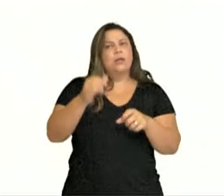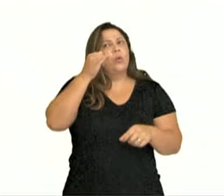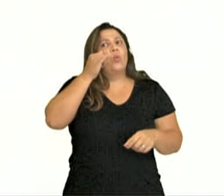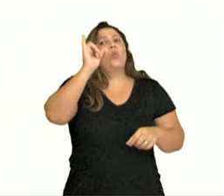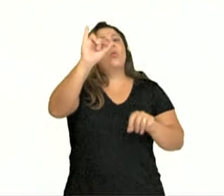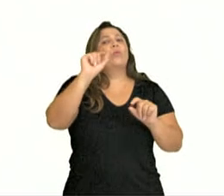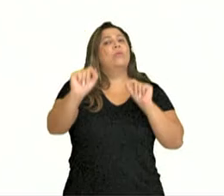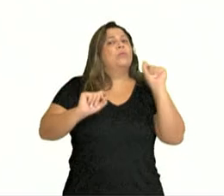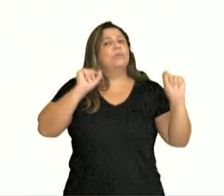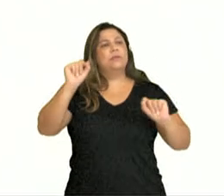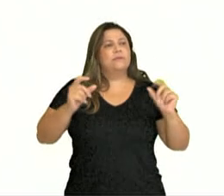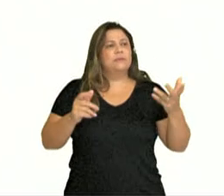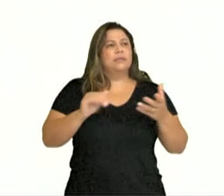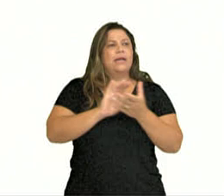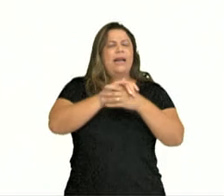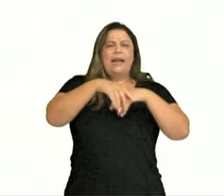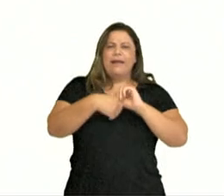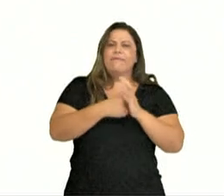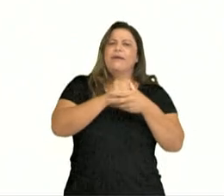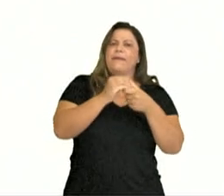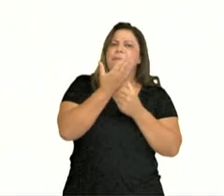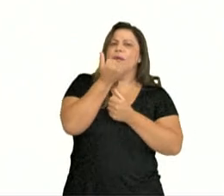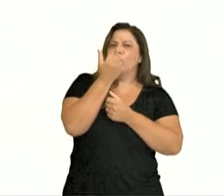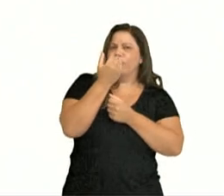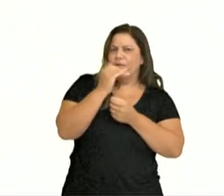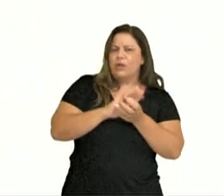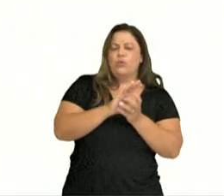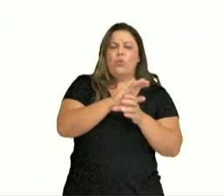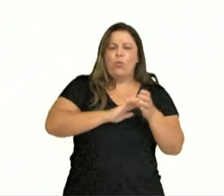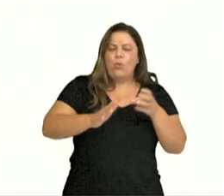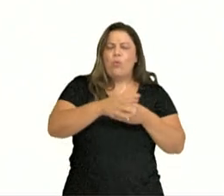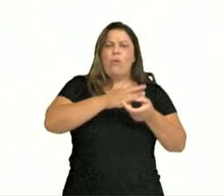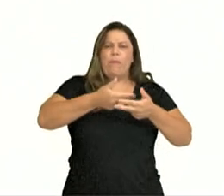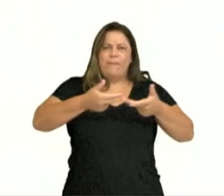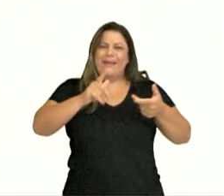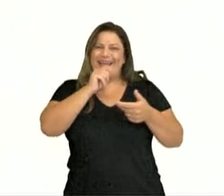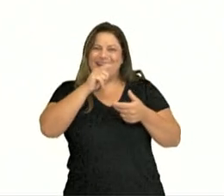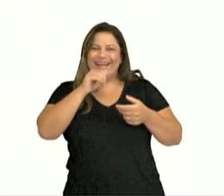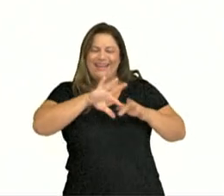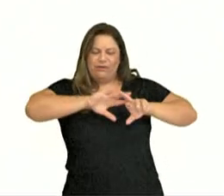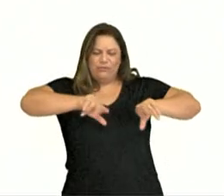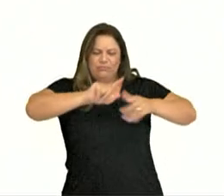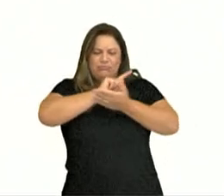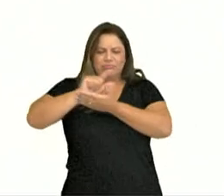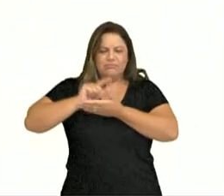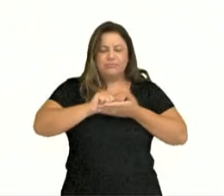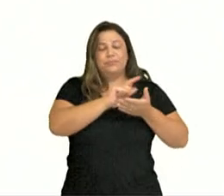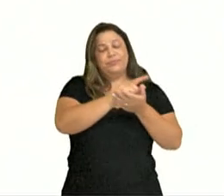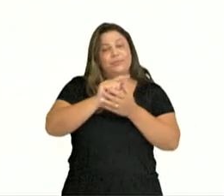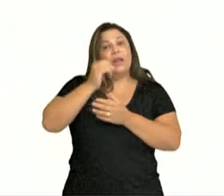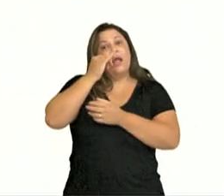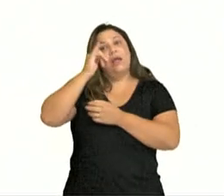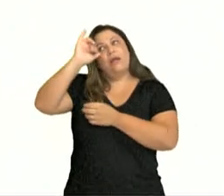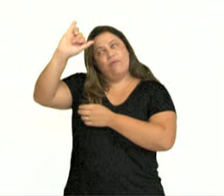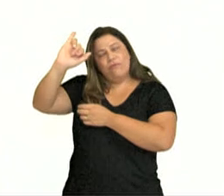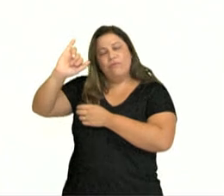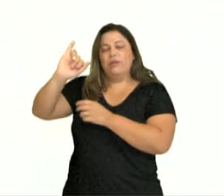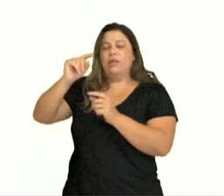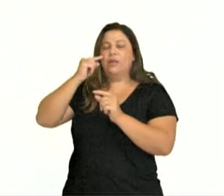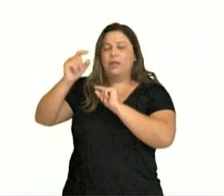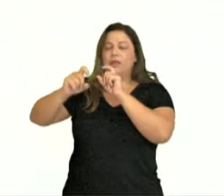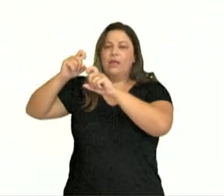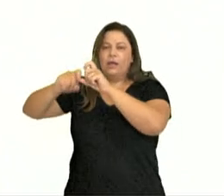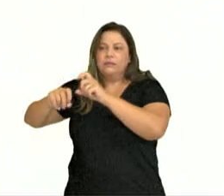Por exemplo, lavar bem os alimentos, né? Evitar, então, ter relação sexual sem